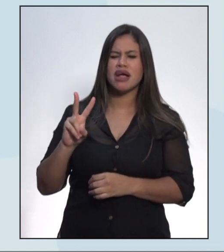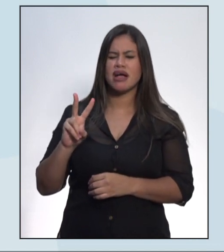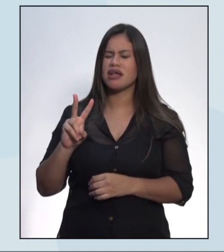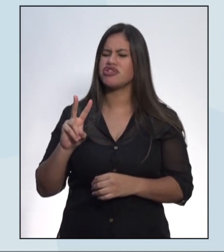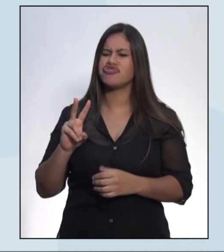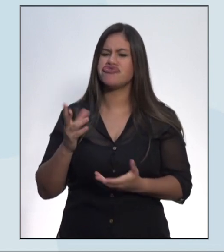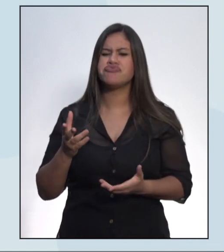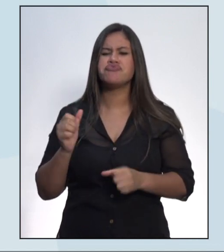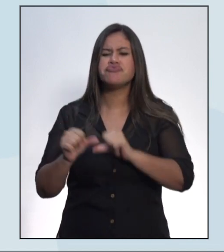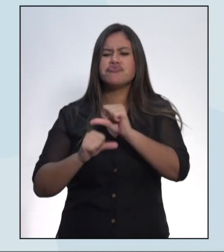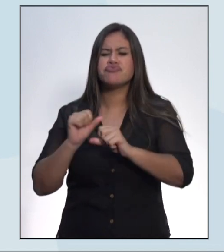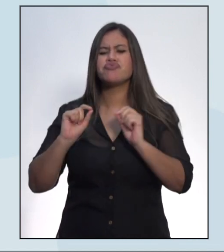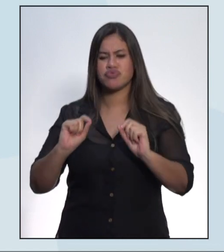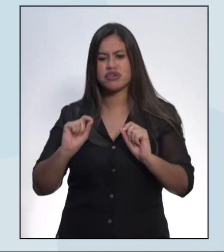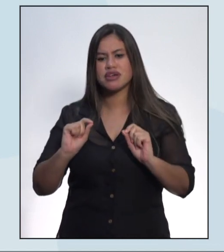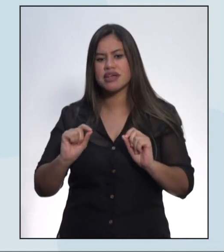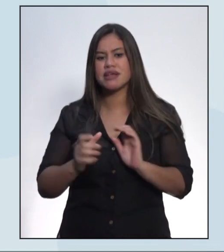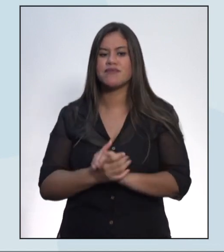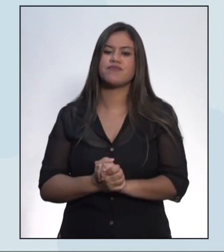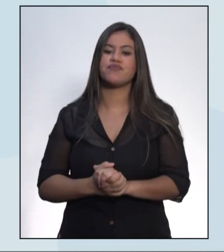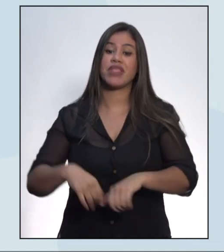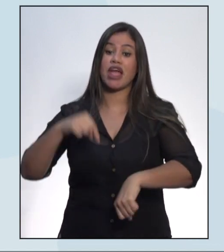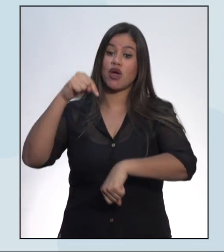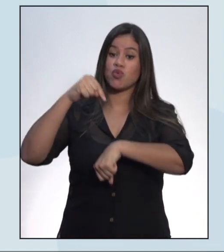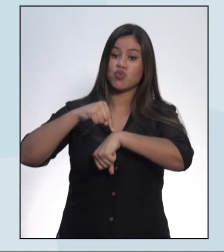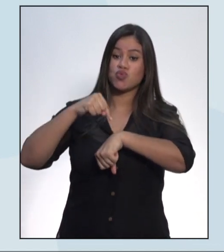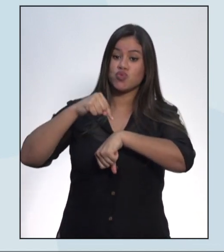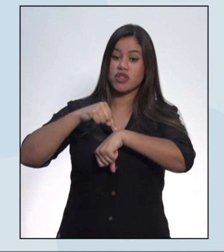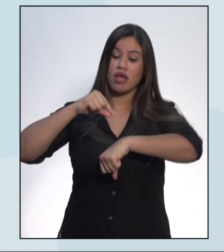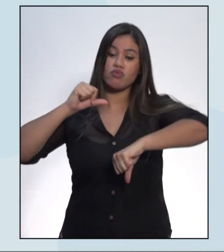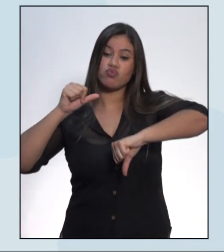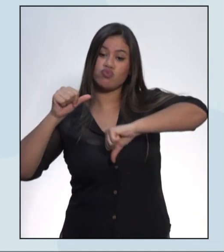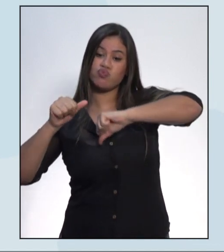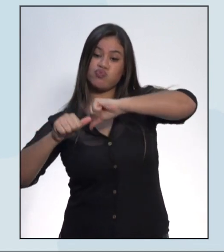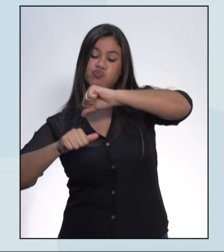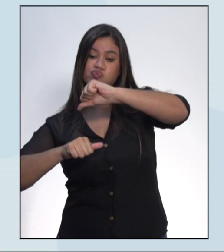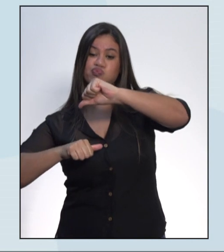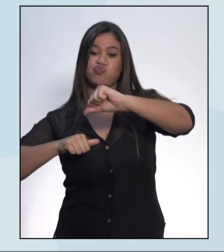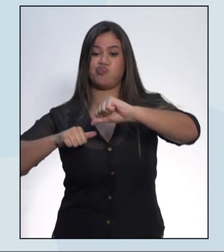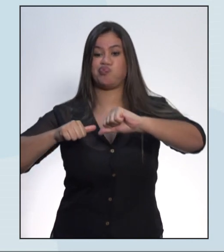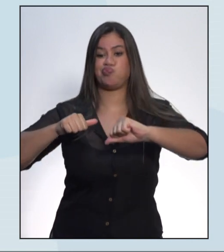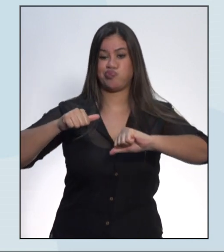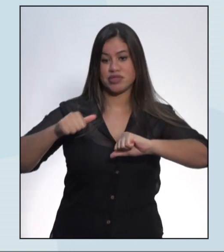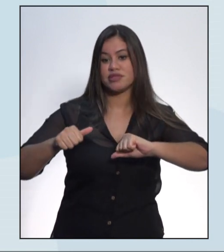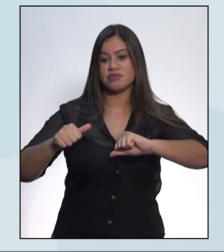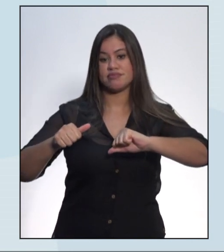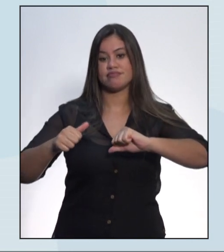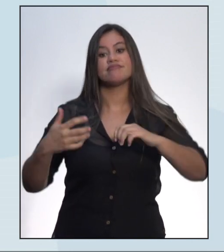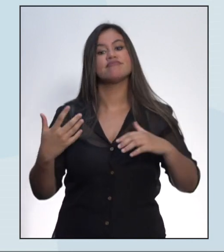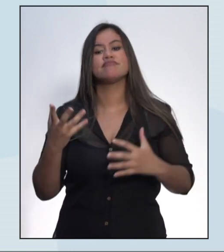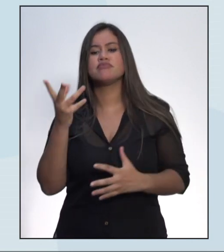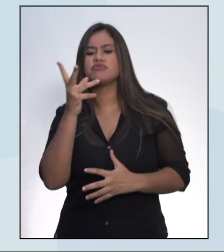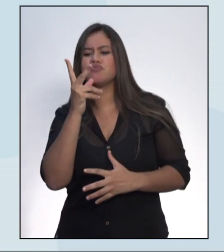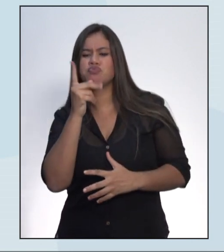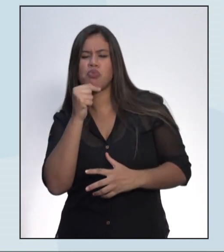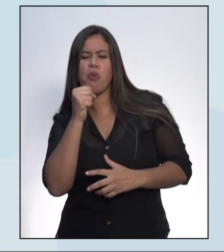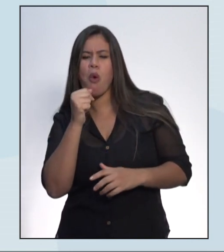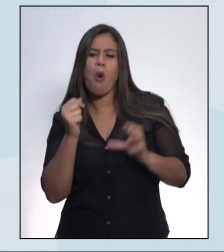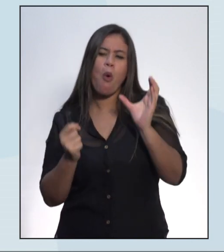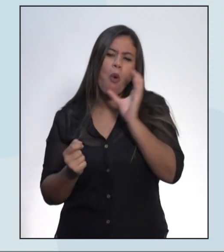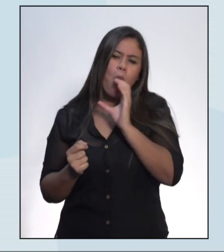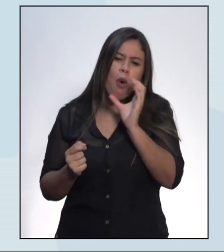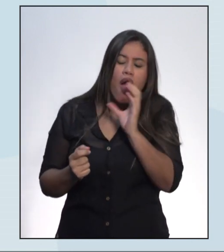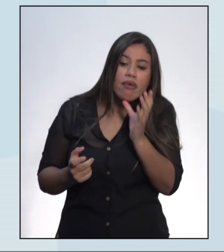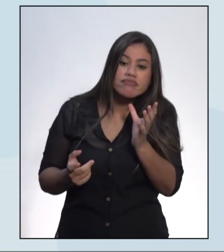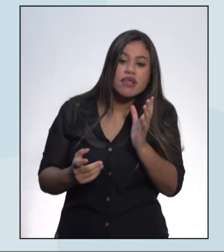reação? Velocidade da reação é o tempo que a transformação leva para acontecer. Talvez vocês nunca tivessem reparado,